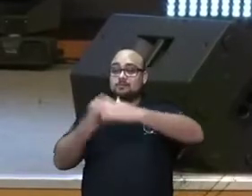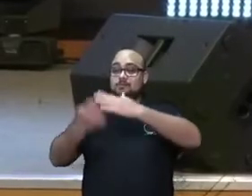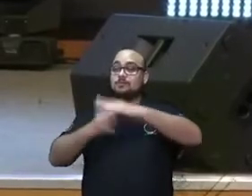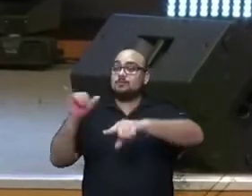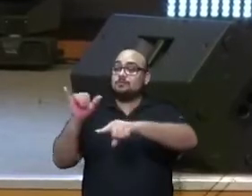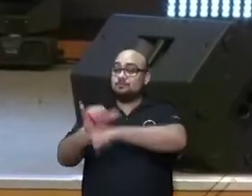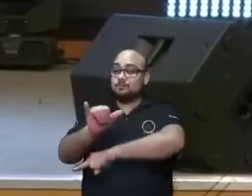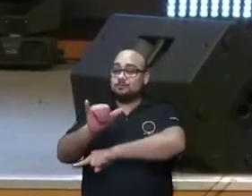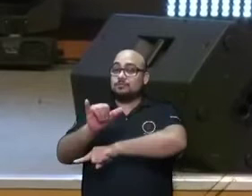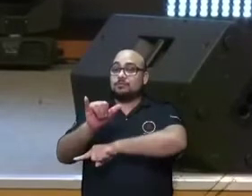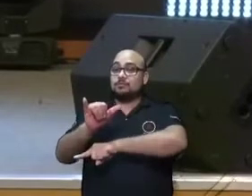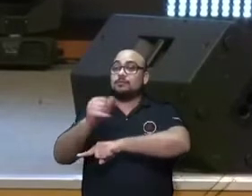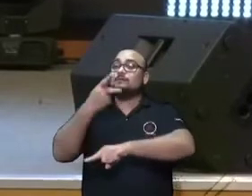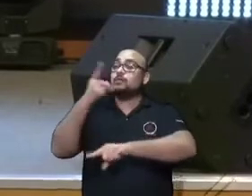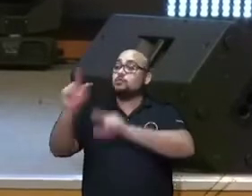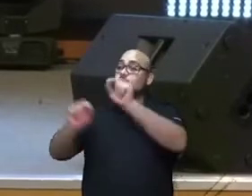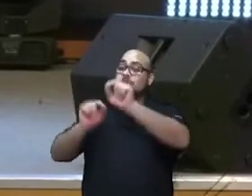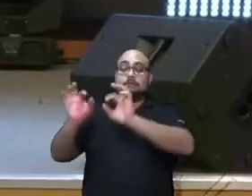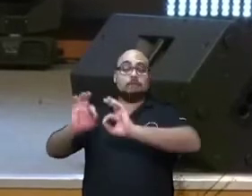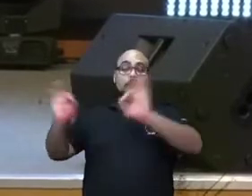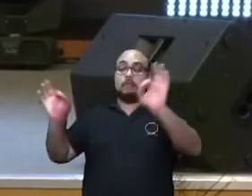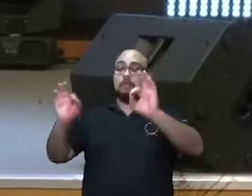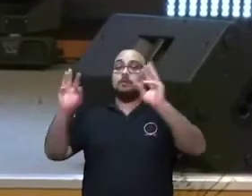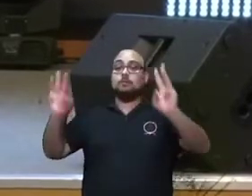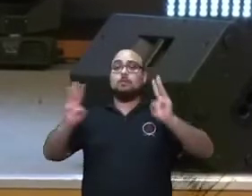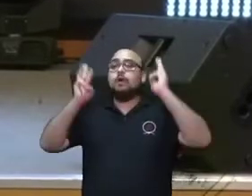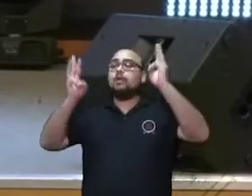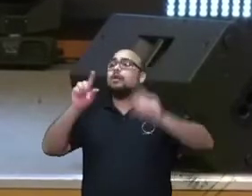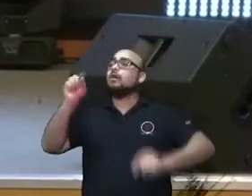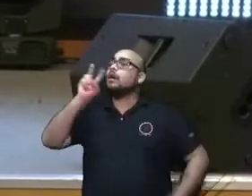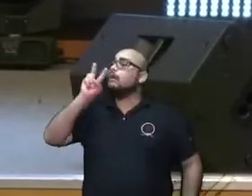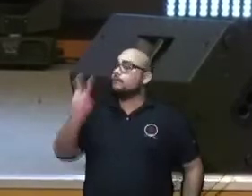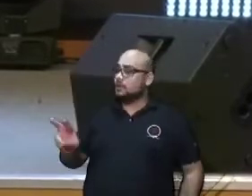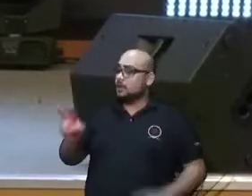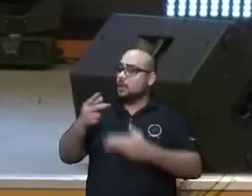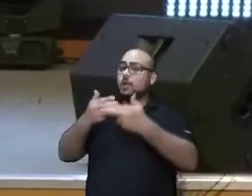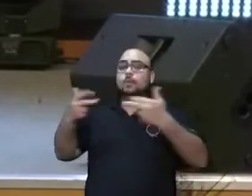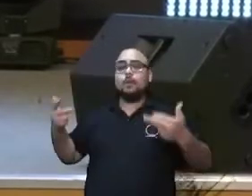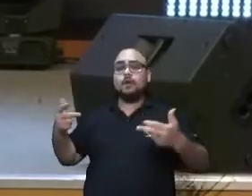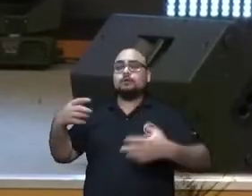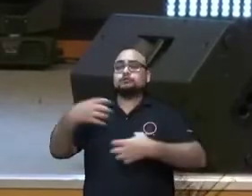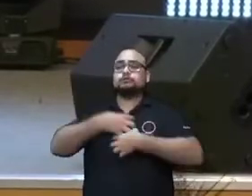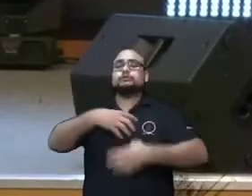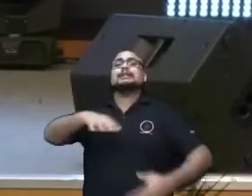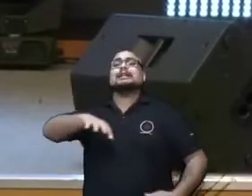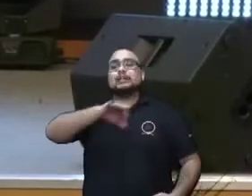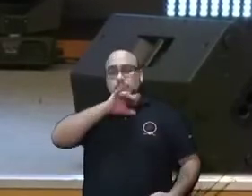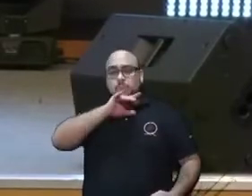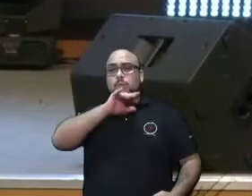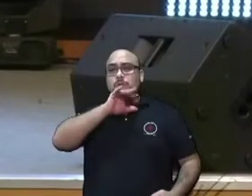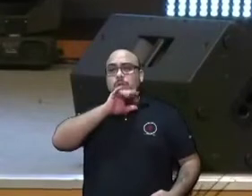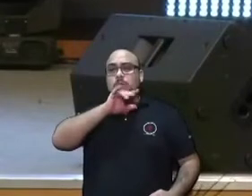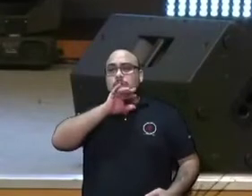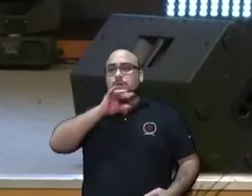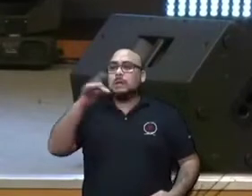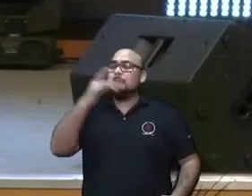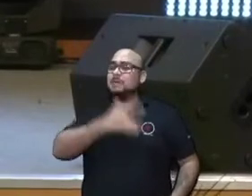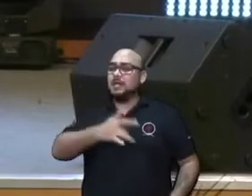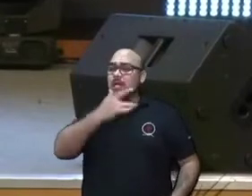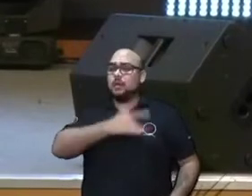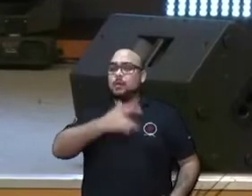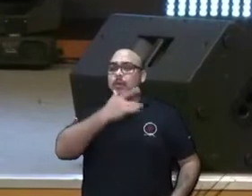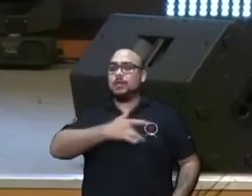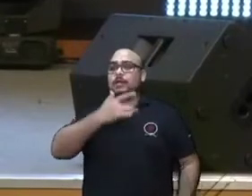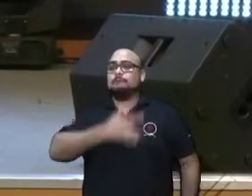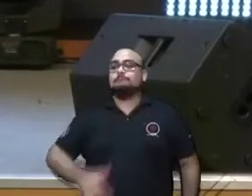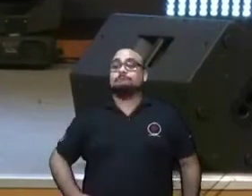de Moisés olhar as coisas sobre essa perspectiva da vítima, Moisés diz